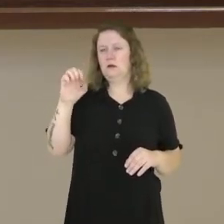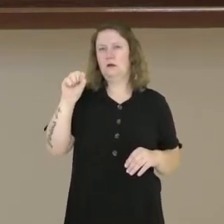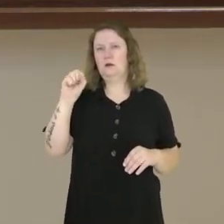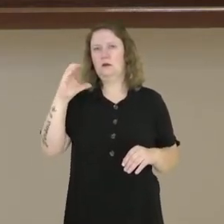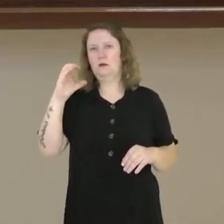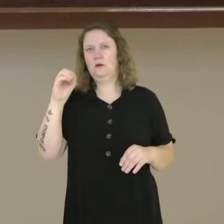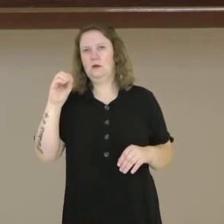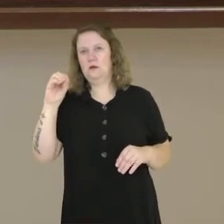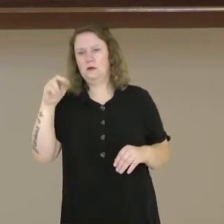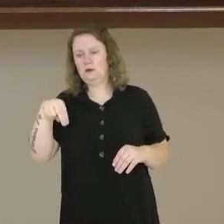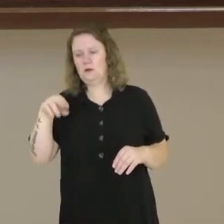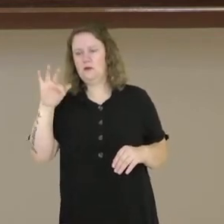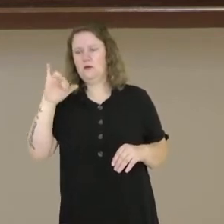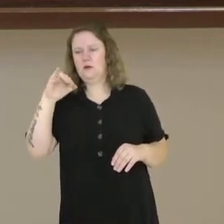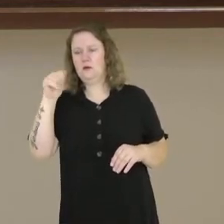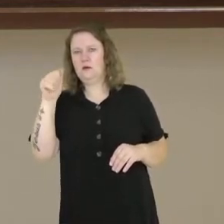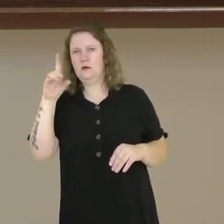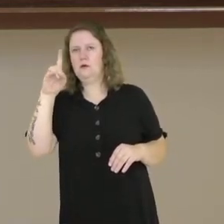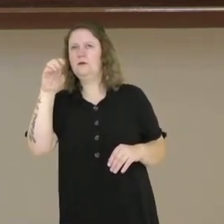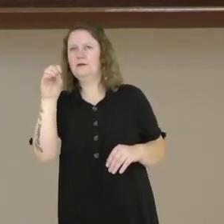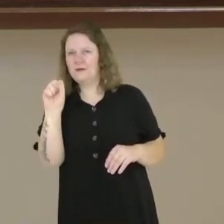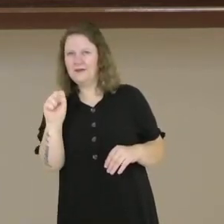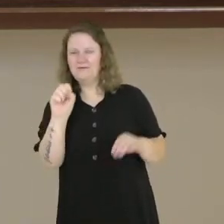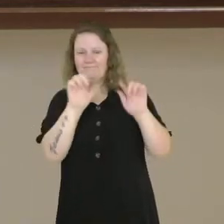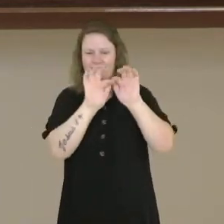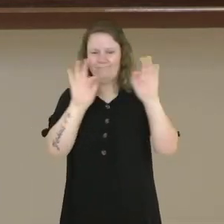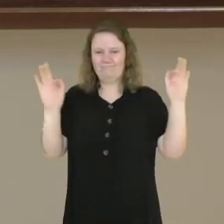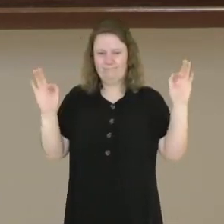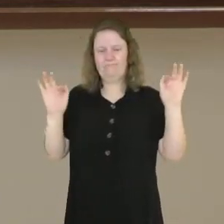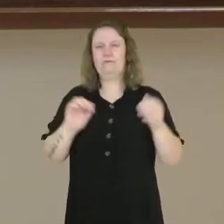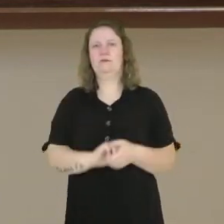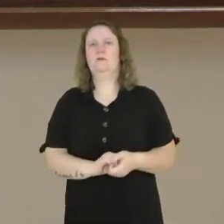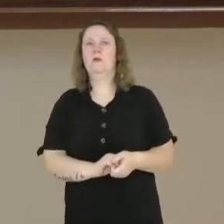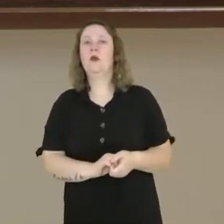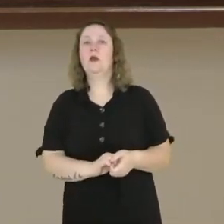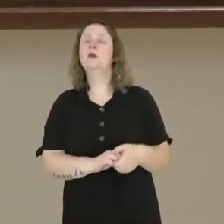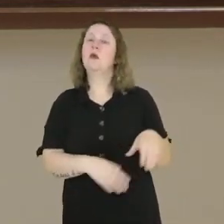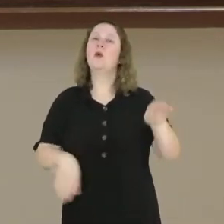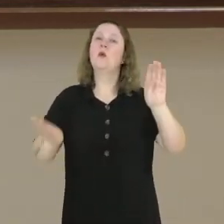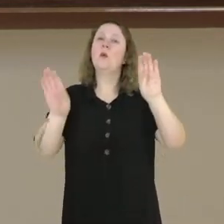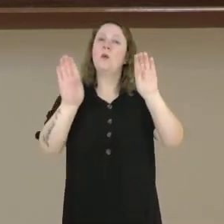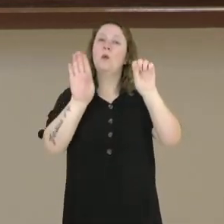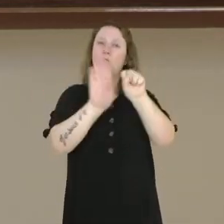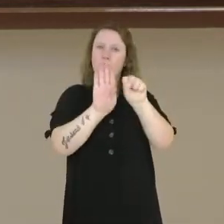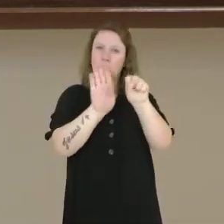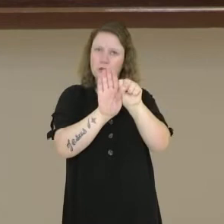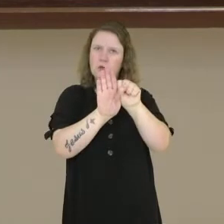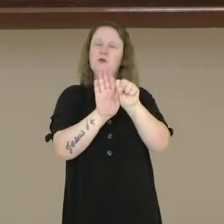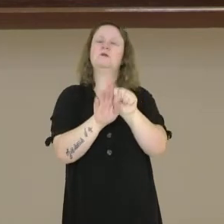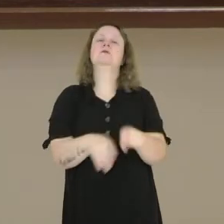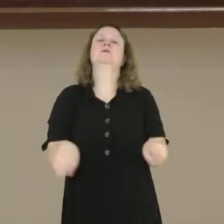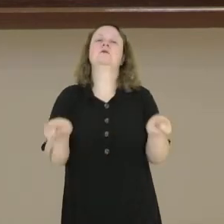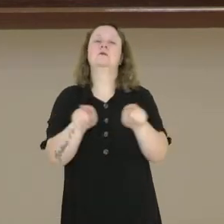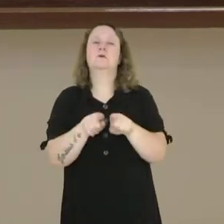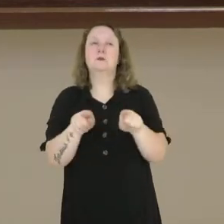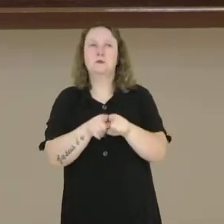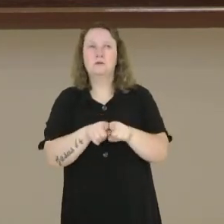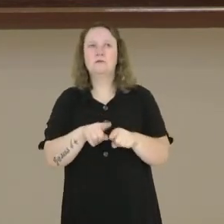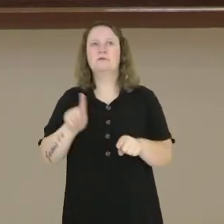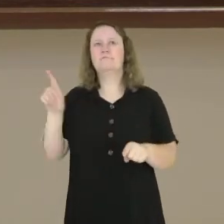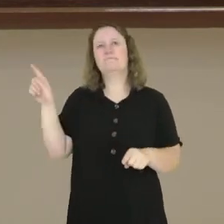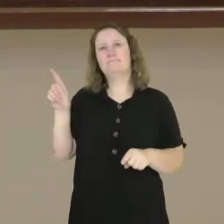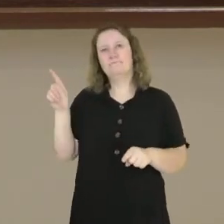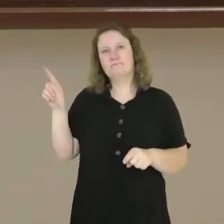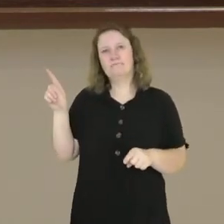falou errado. Esse predicativo do sujeito tem valor de substantivo. Então, predicativo do sujeito